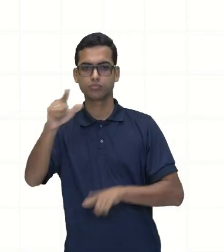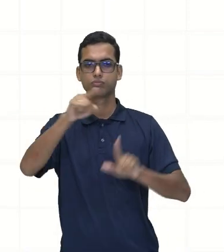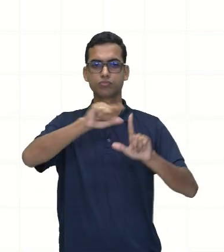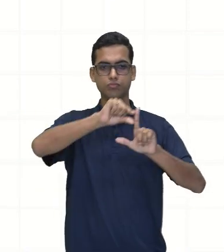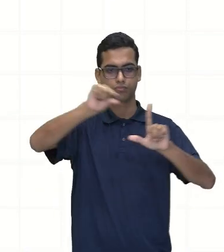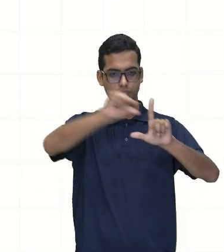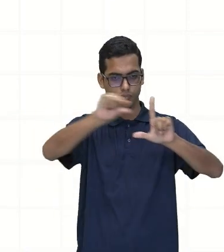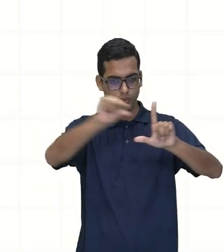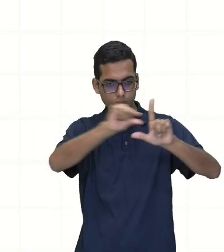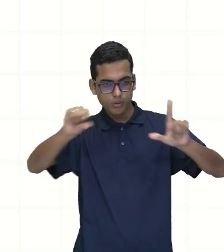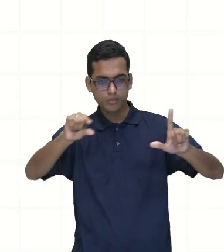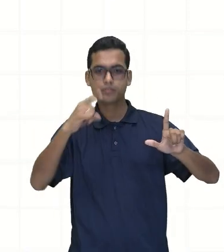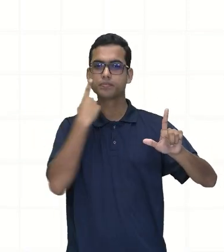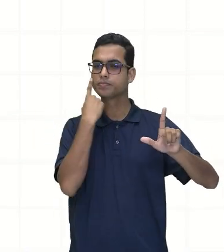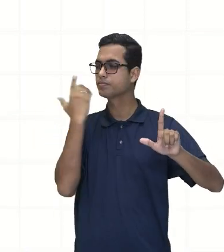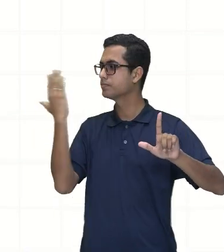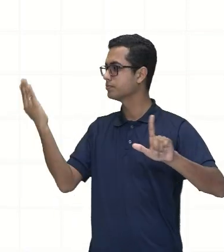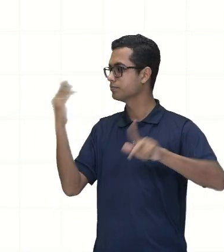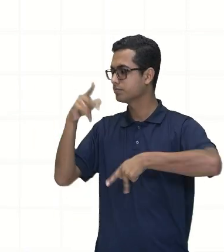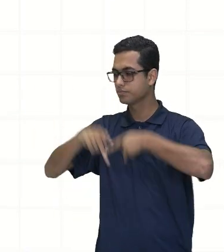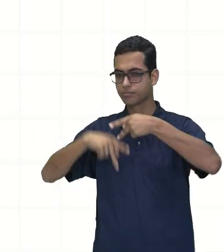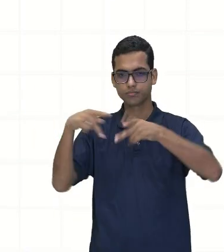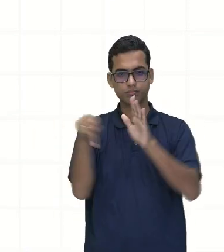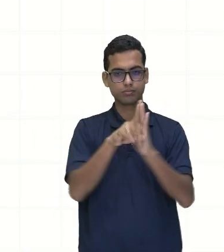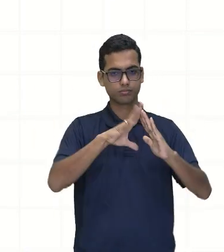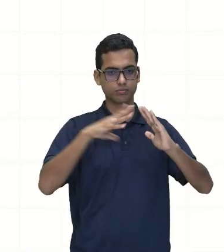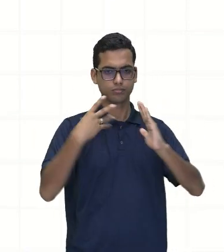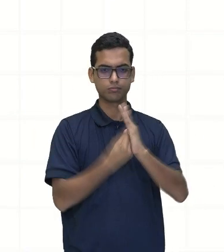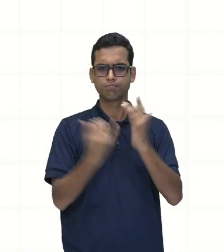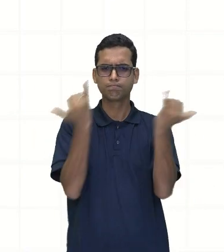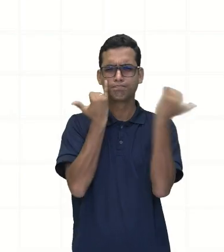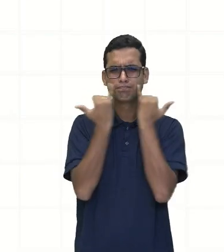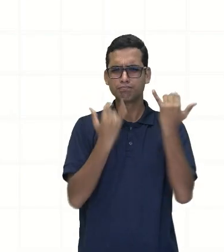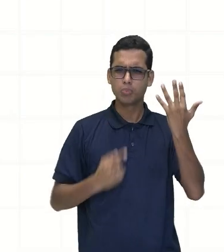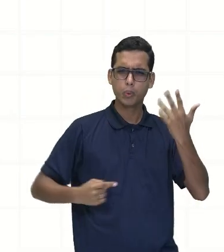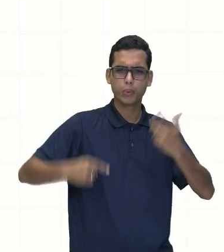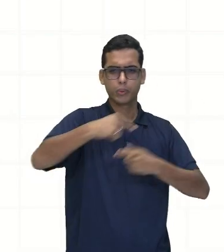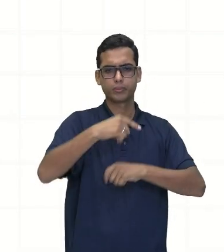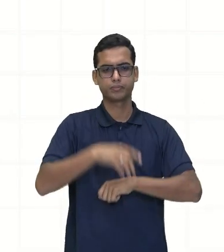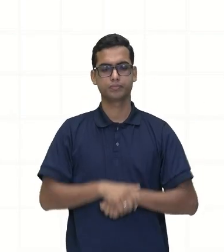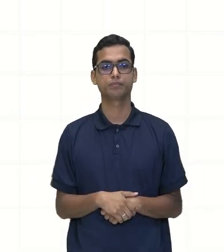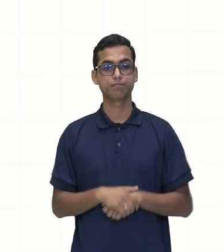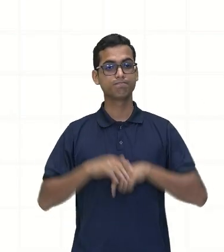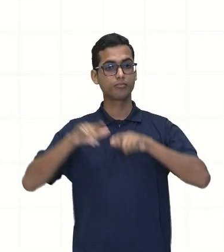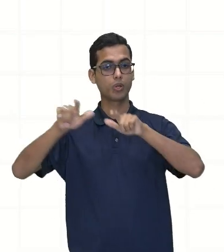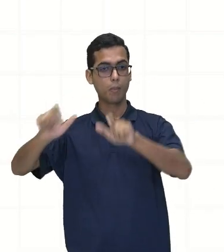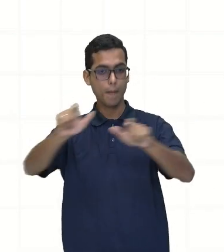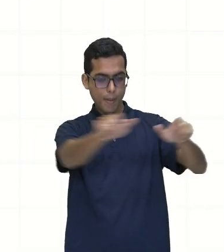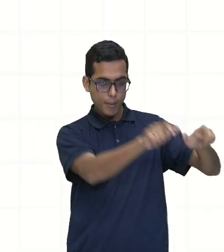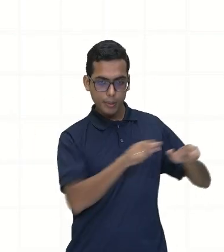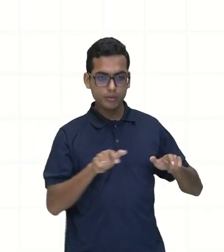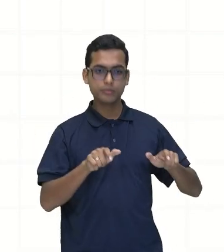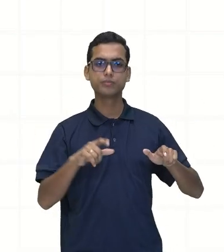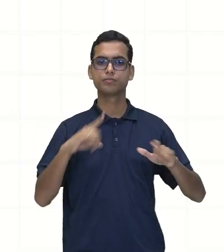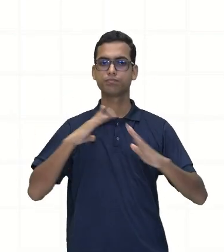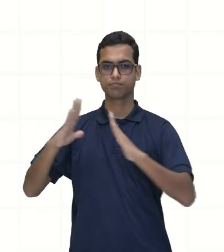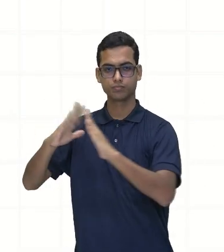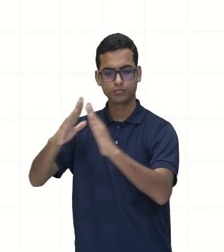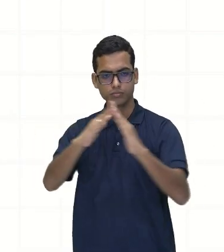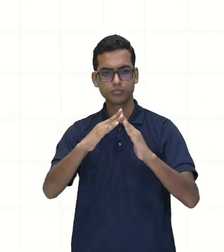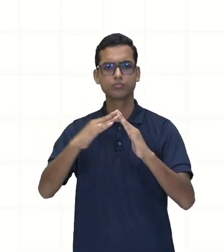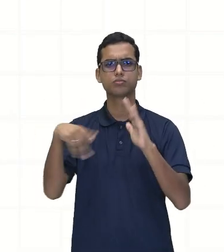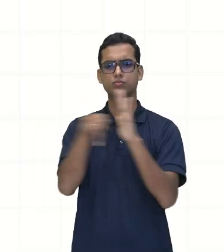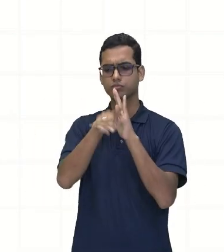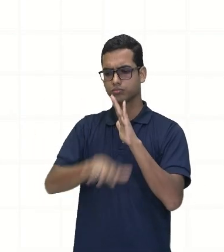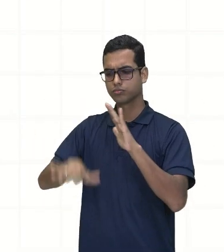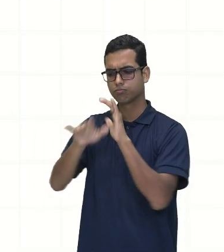dos quilombolas no Brasil, e aí nós temos diversos dados, né? Por localização do domicílio, né, em grandes